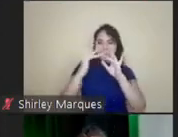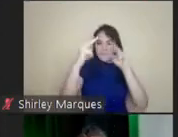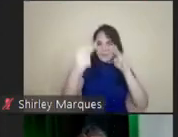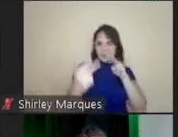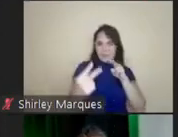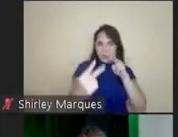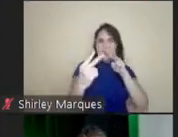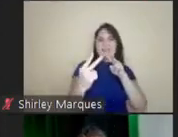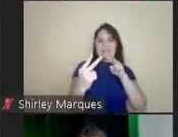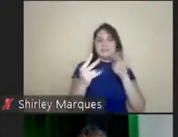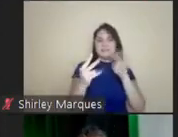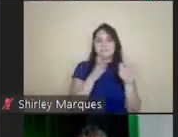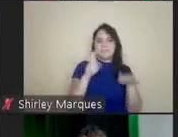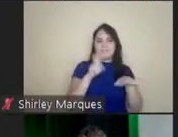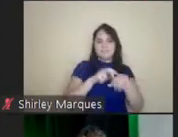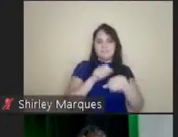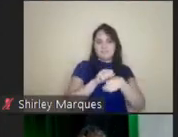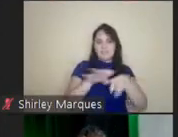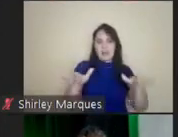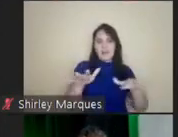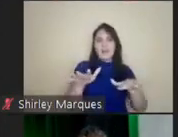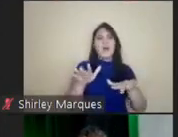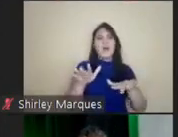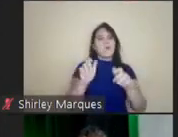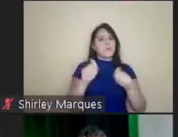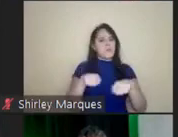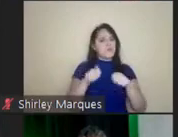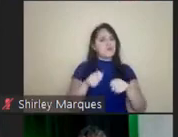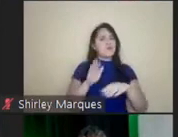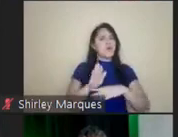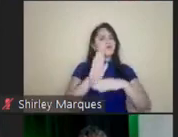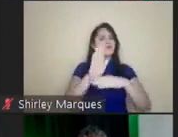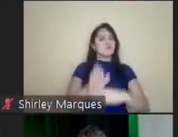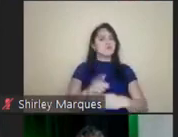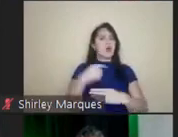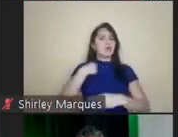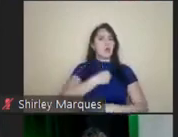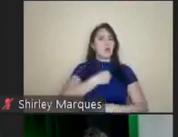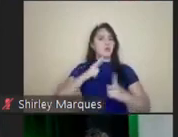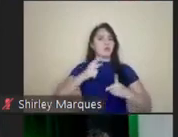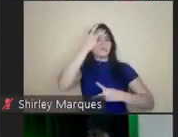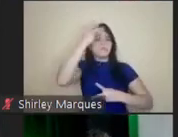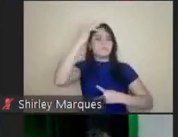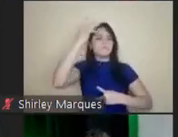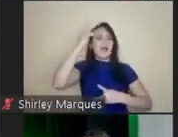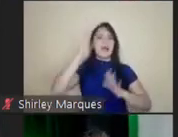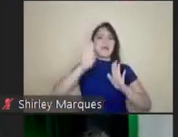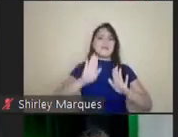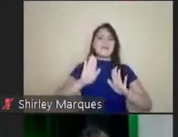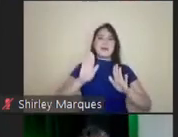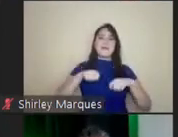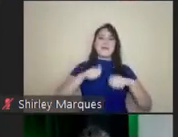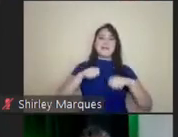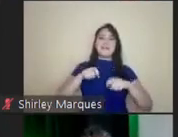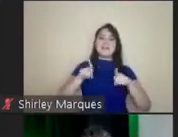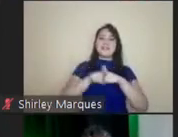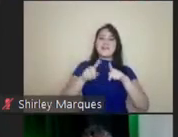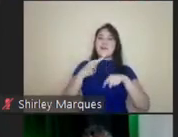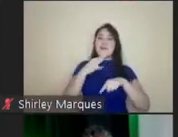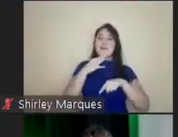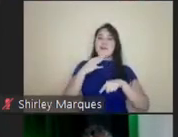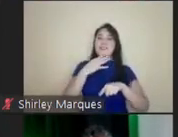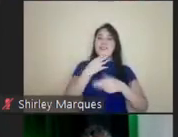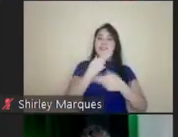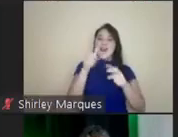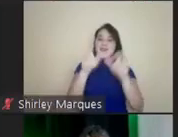além de nos ajudar a manter a sanidade mental, eu não sei com vocês, mas comigo me fez conhecer um monte de gente também